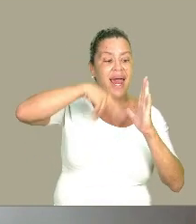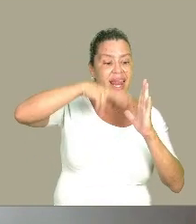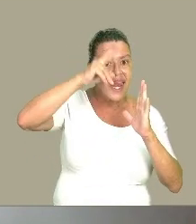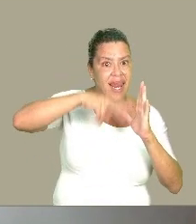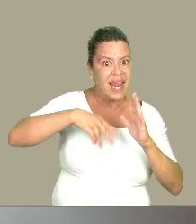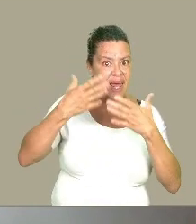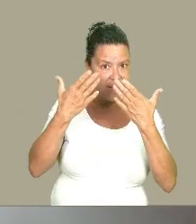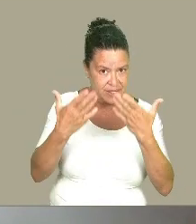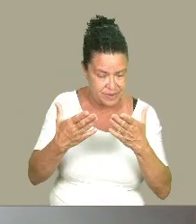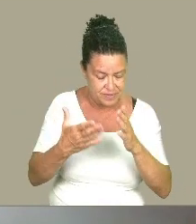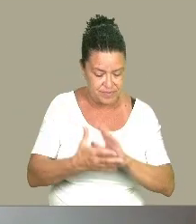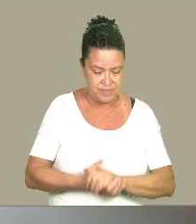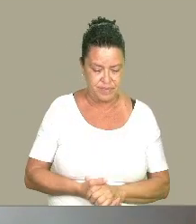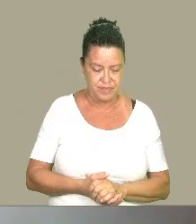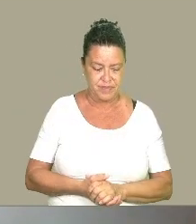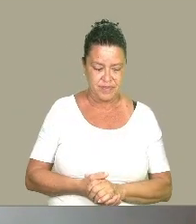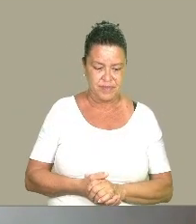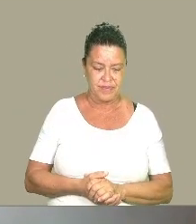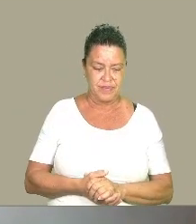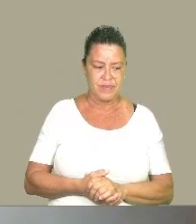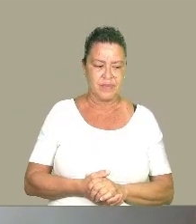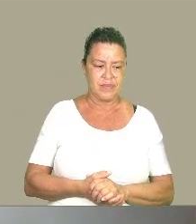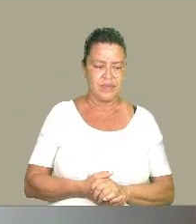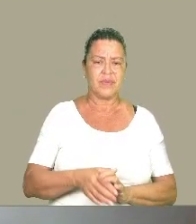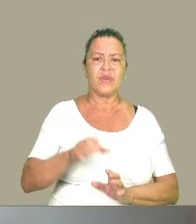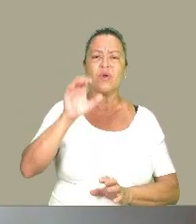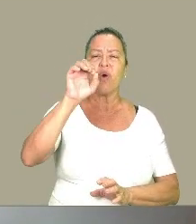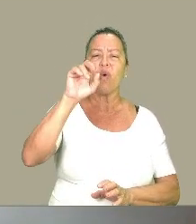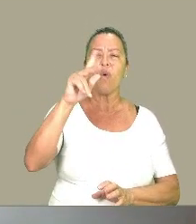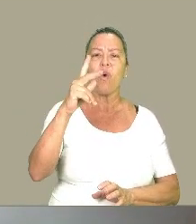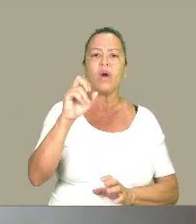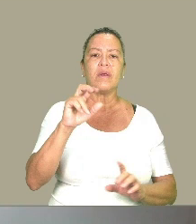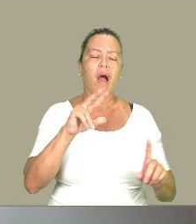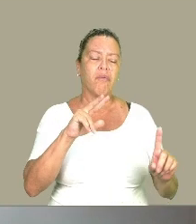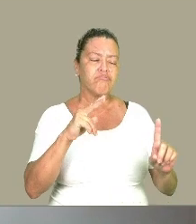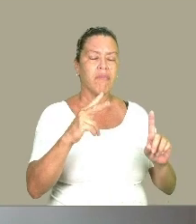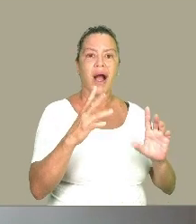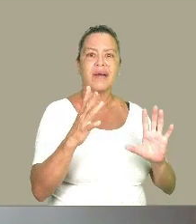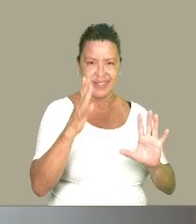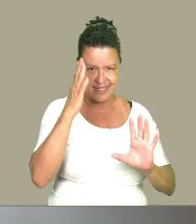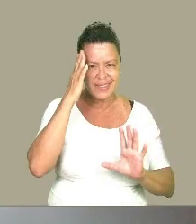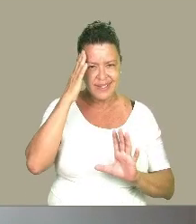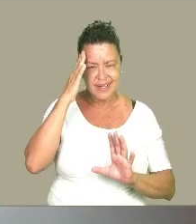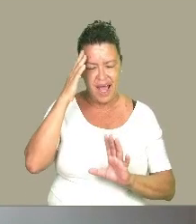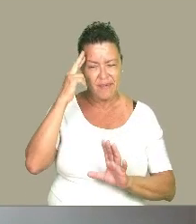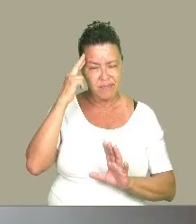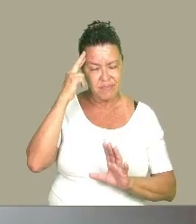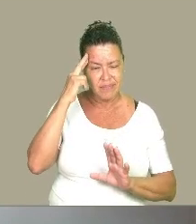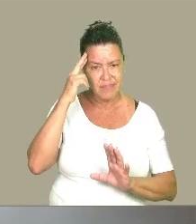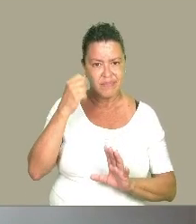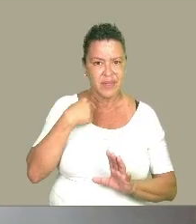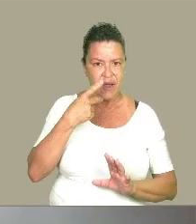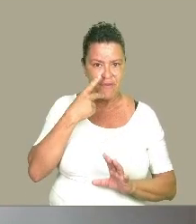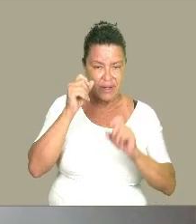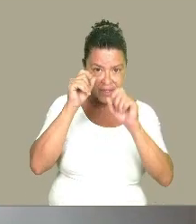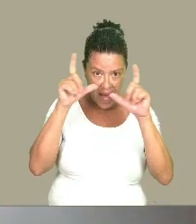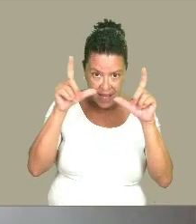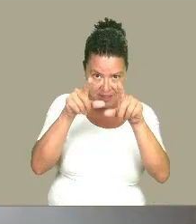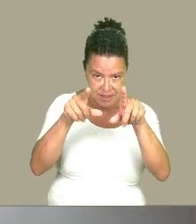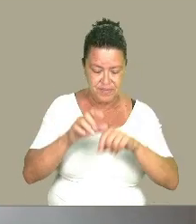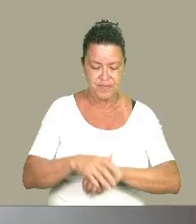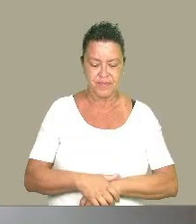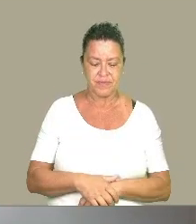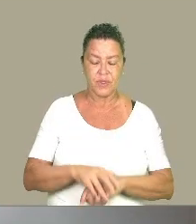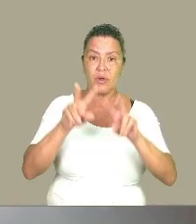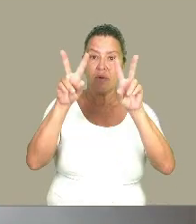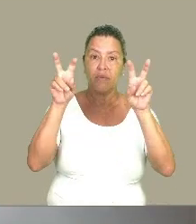mensagem com esse olhar de tudo isso que refletimos até agora, né? E eu quero chamar a atenção para o